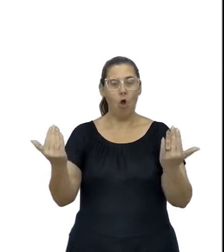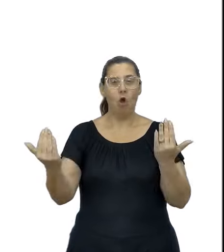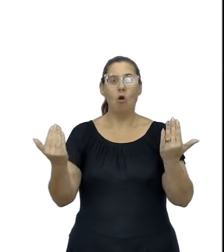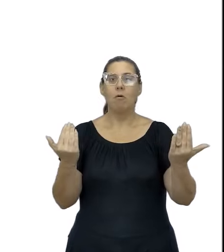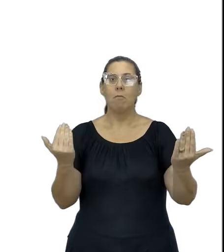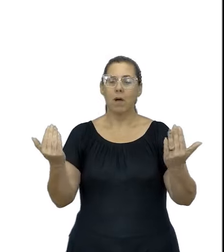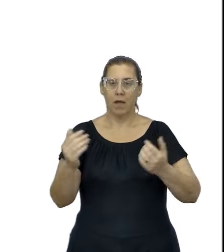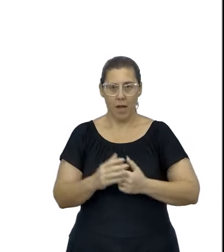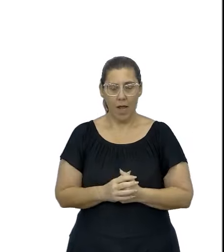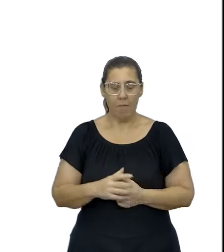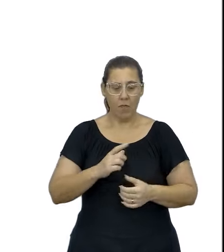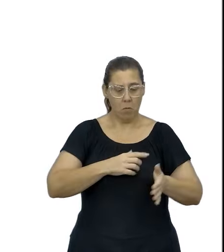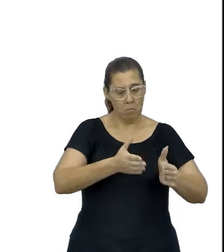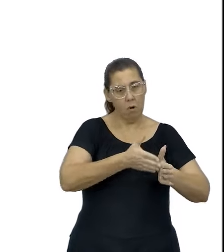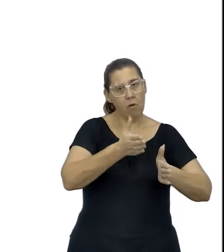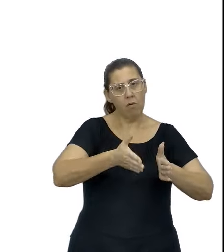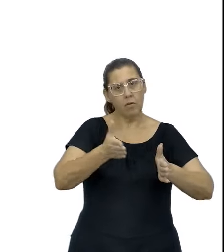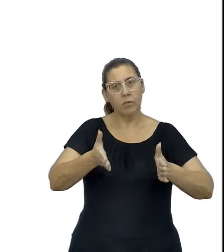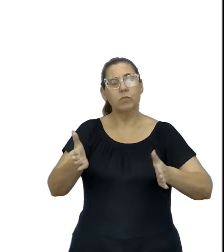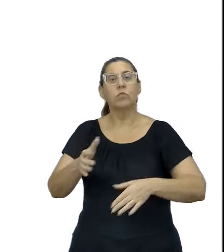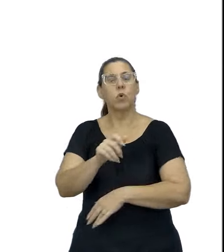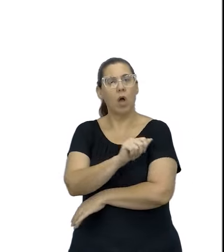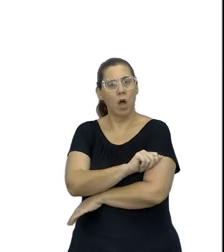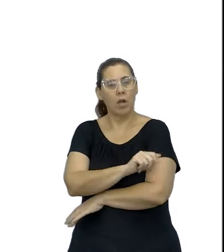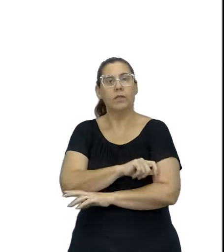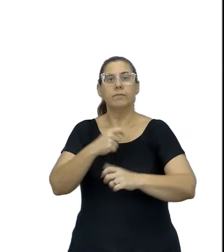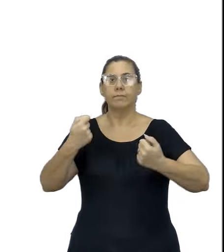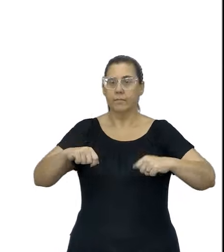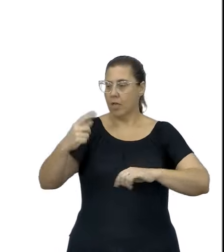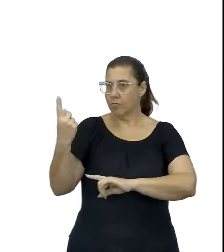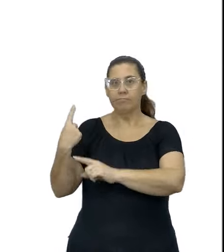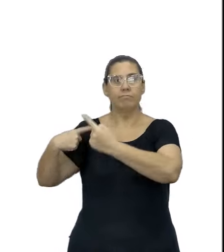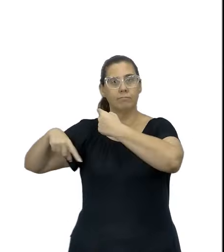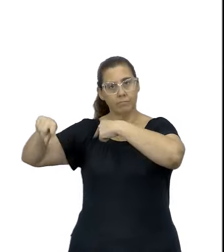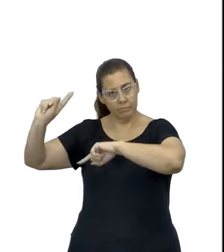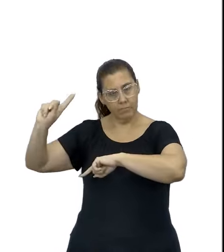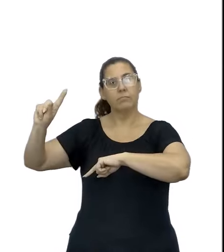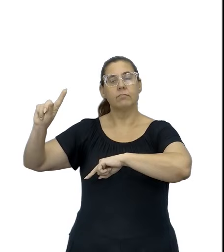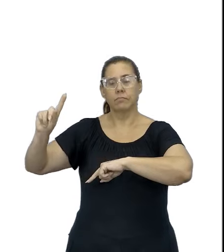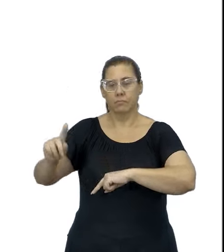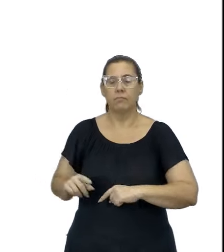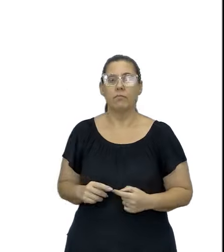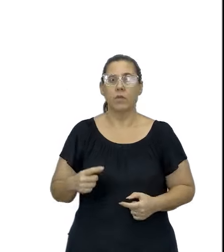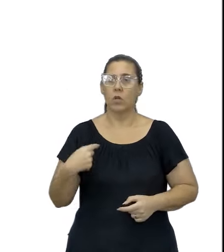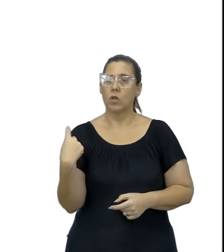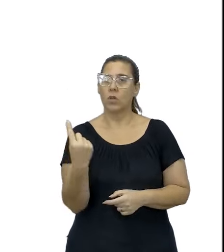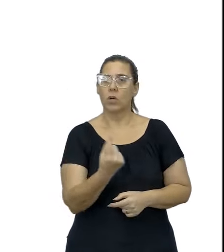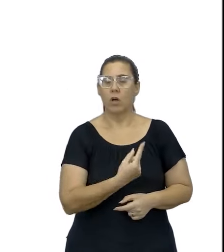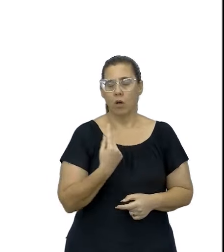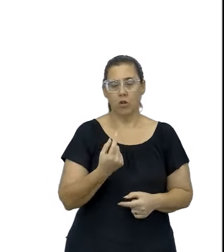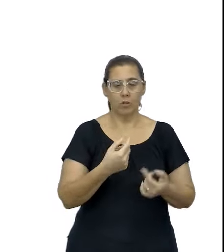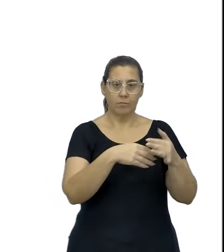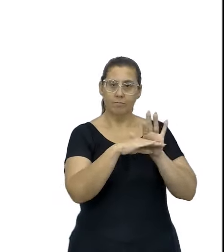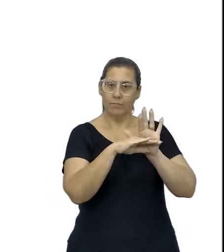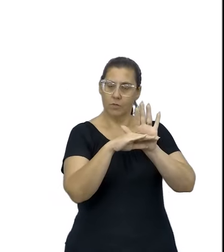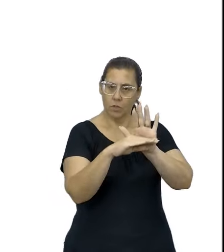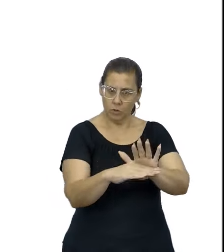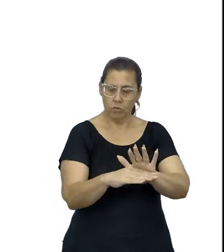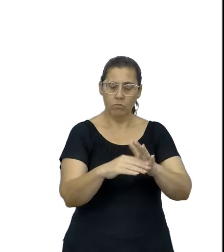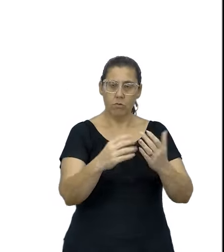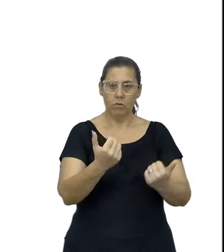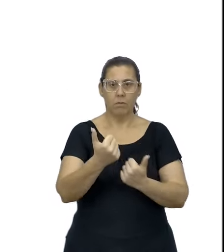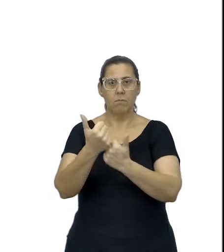que exige um procedimento dos estudantes que precisa ser desenvolvido a partir da nossa mediação, da